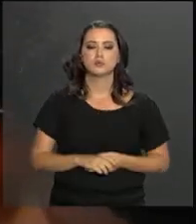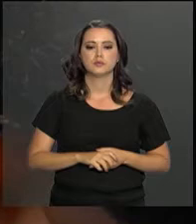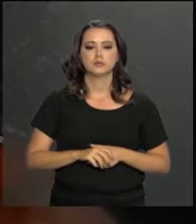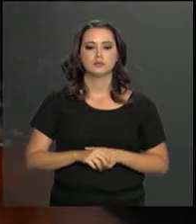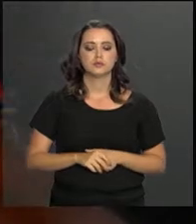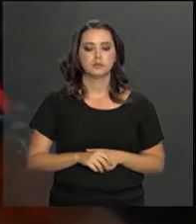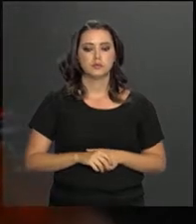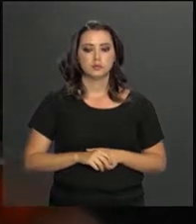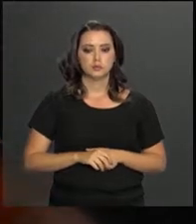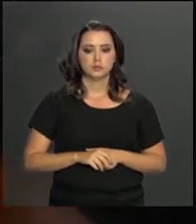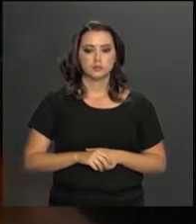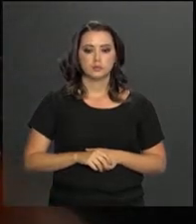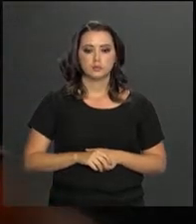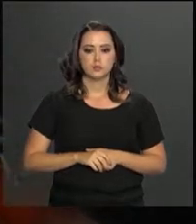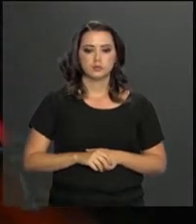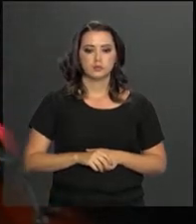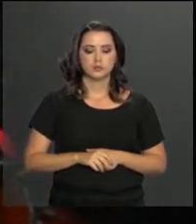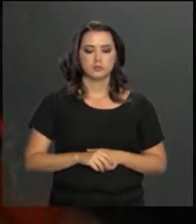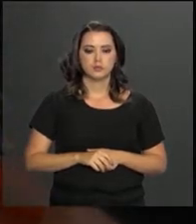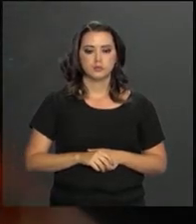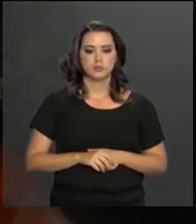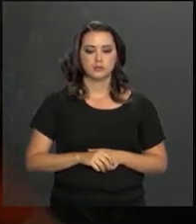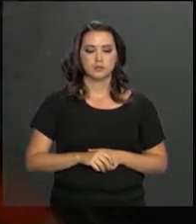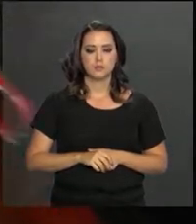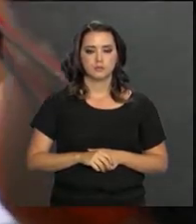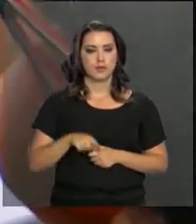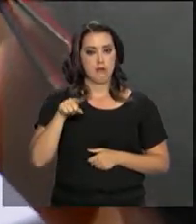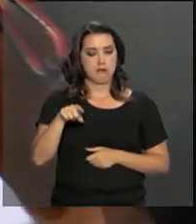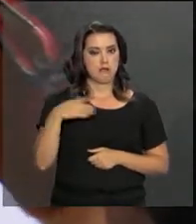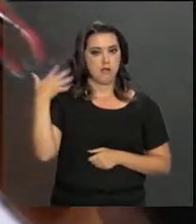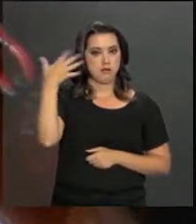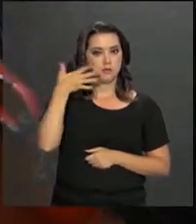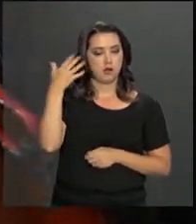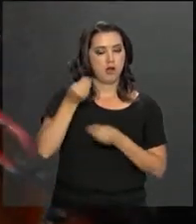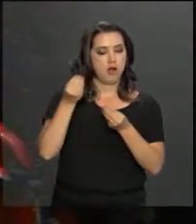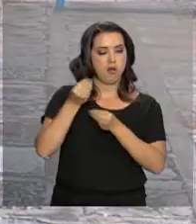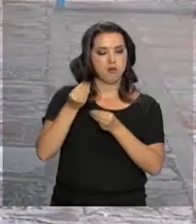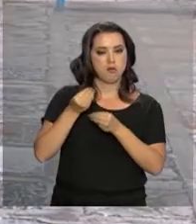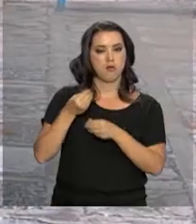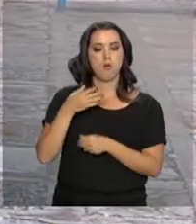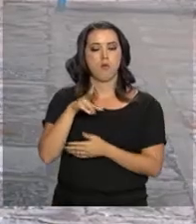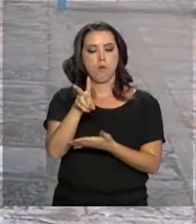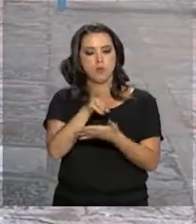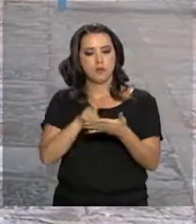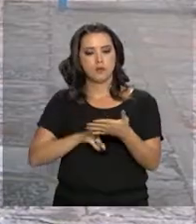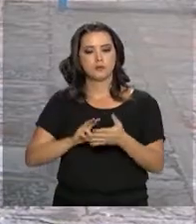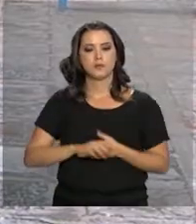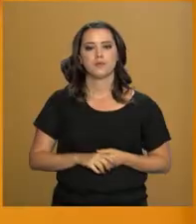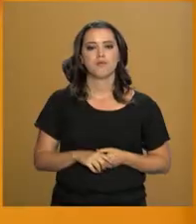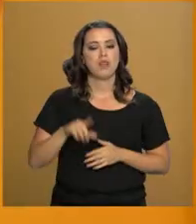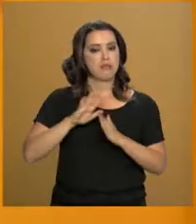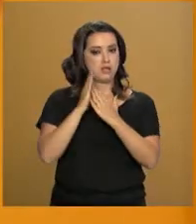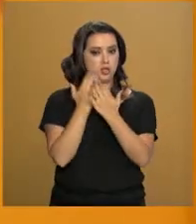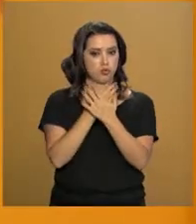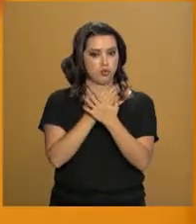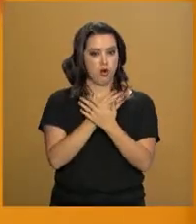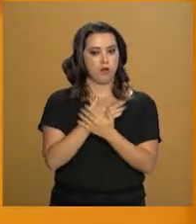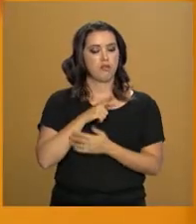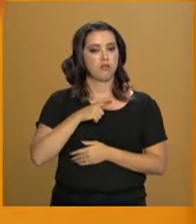Não, ri, sorri. Nesta escola de Brasília,